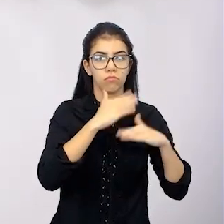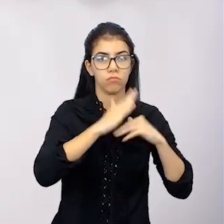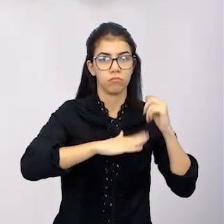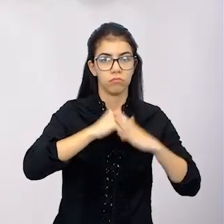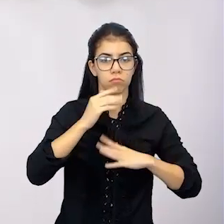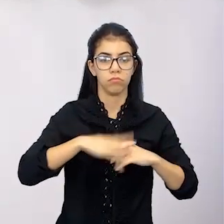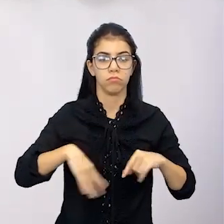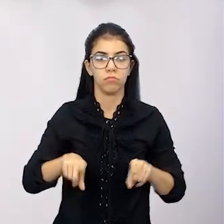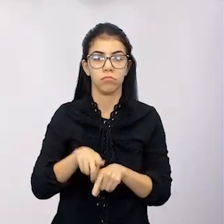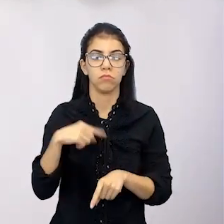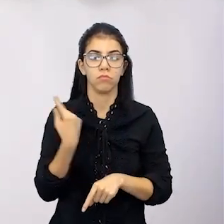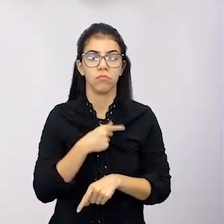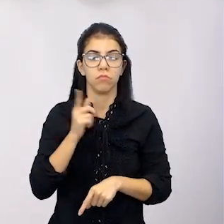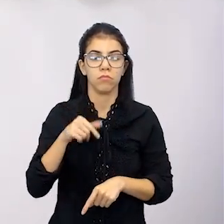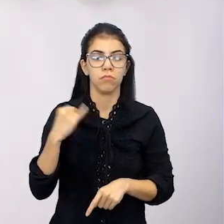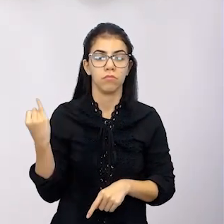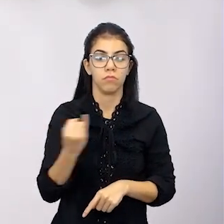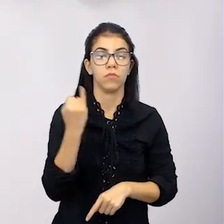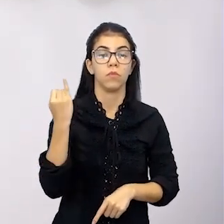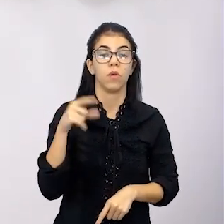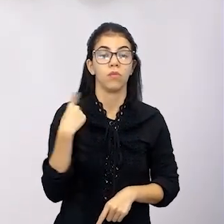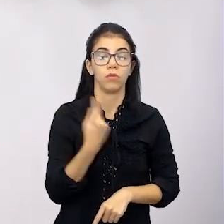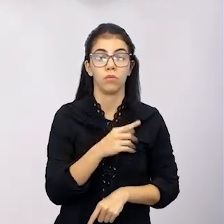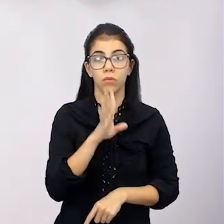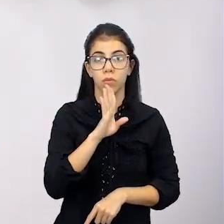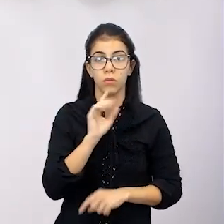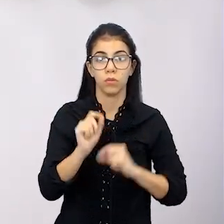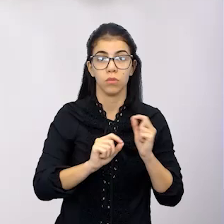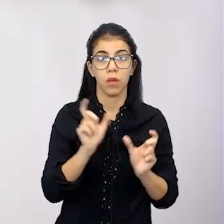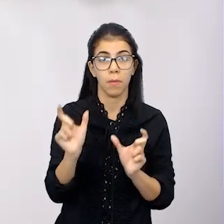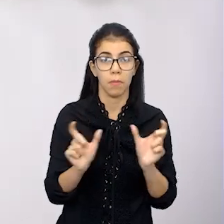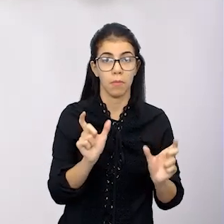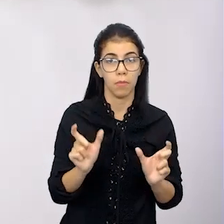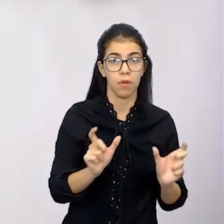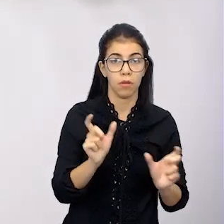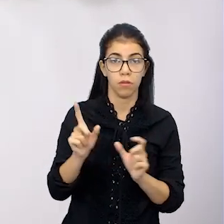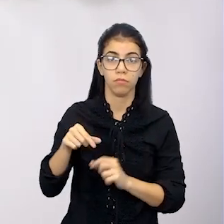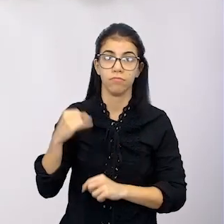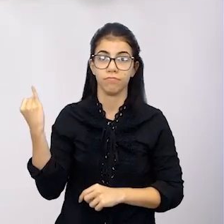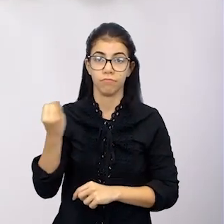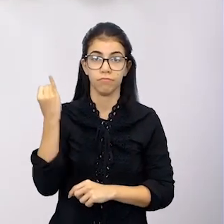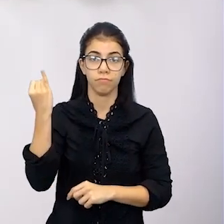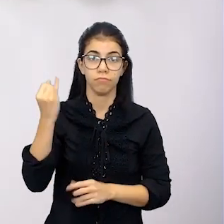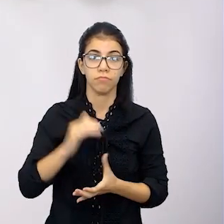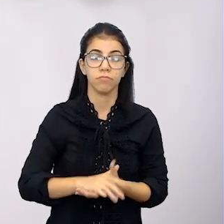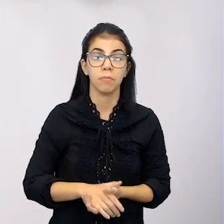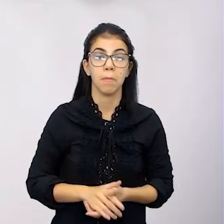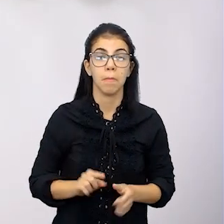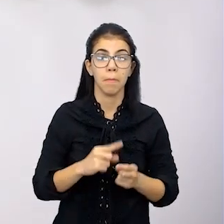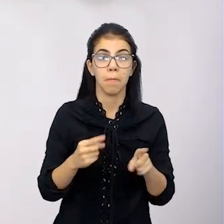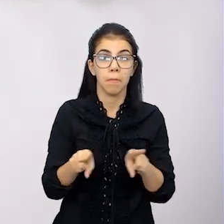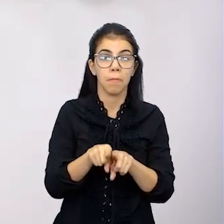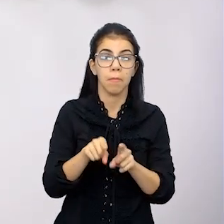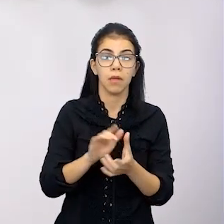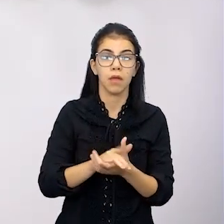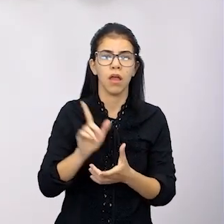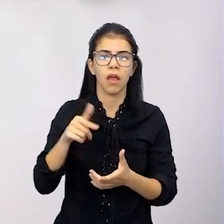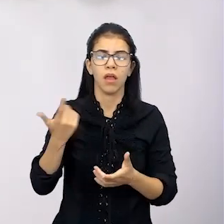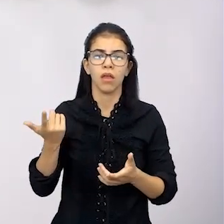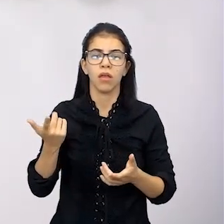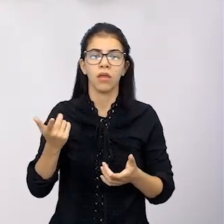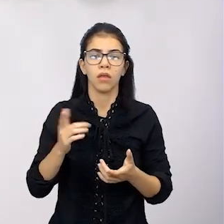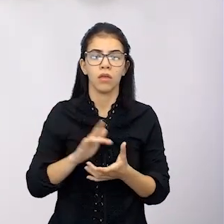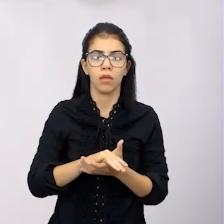desenvolvimento. Então, eu vejo como é importante nós conhecermos as palavras, isso é muito importante, mas em nenhum momento a gente deixa de